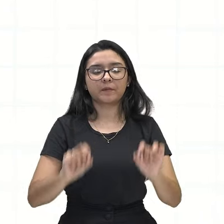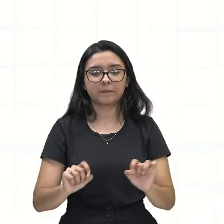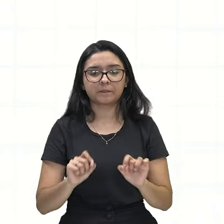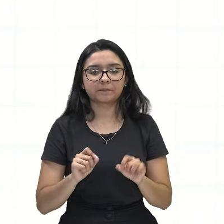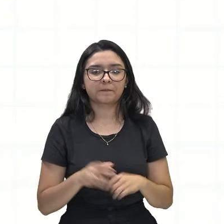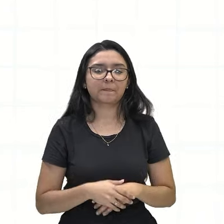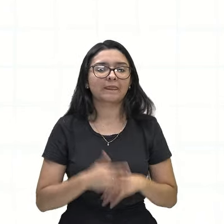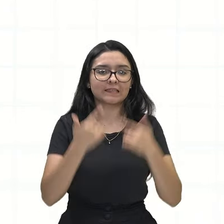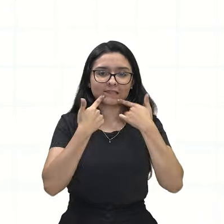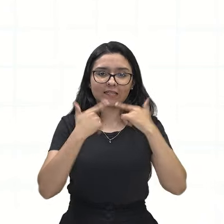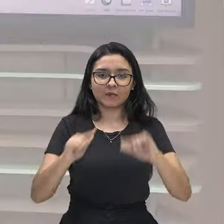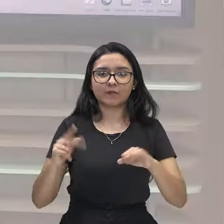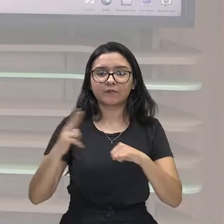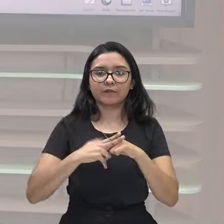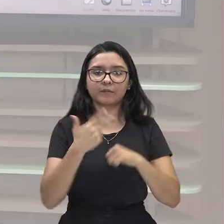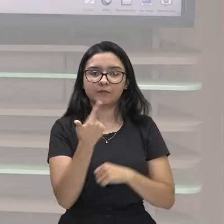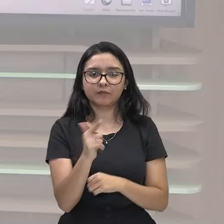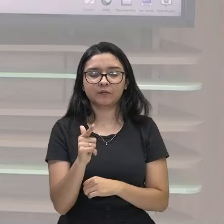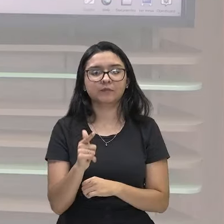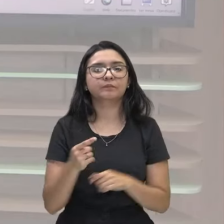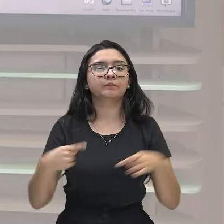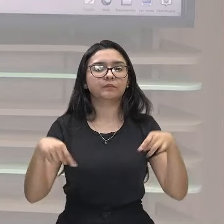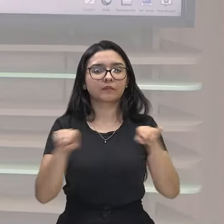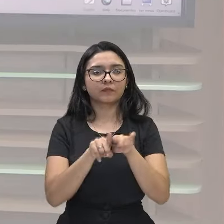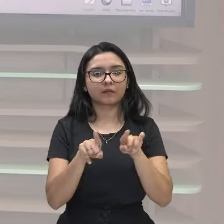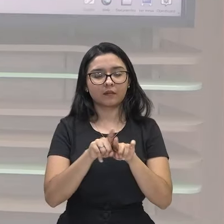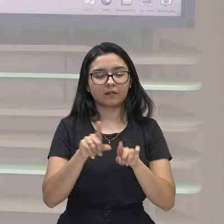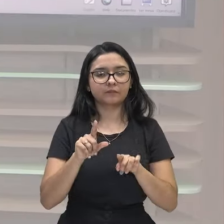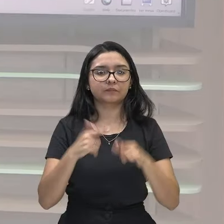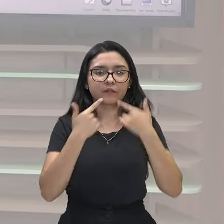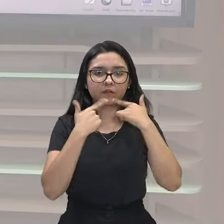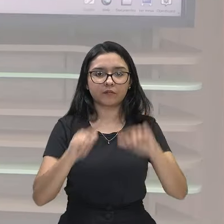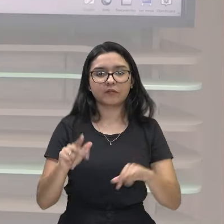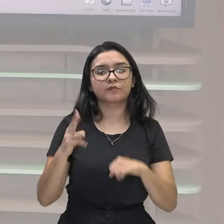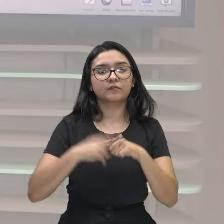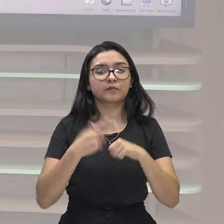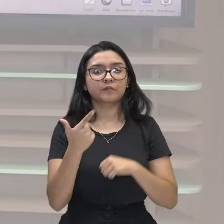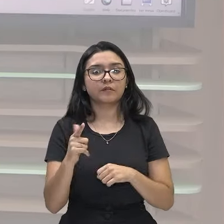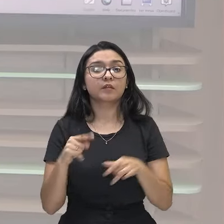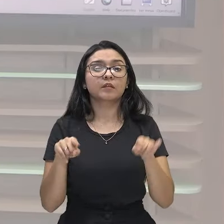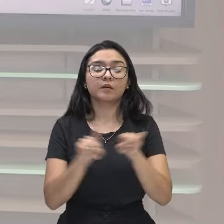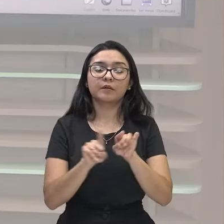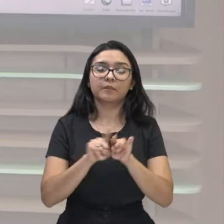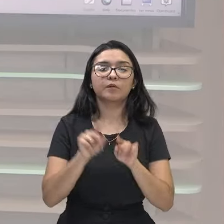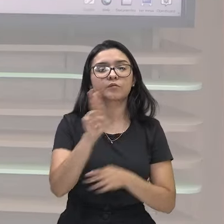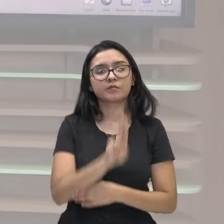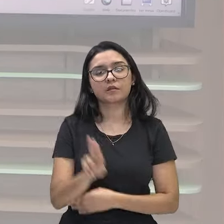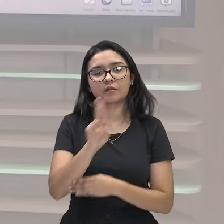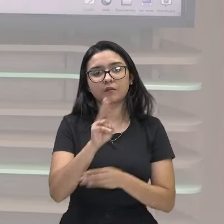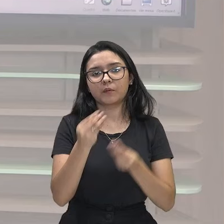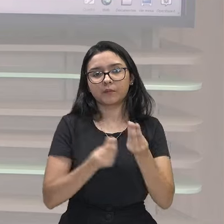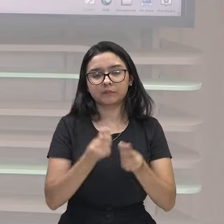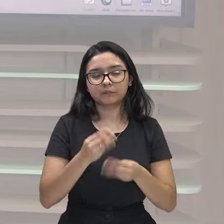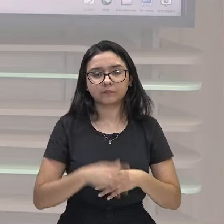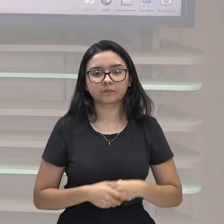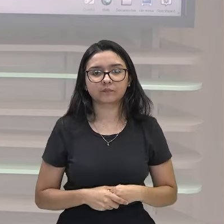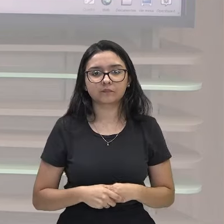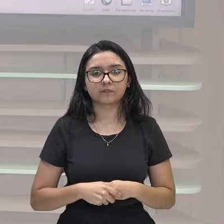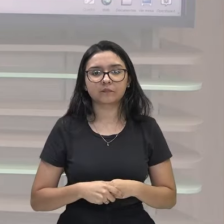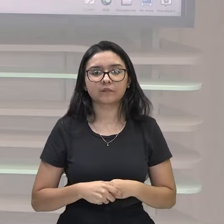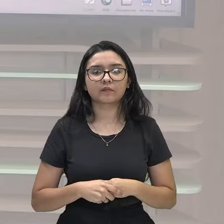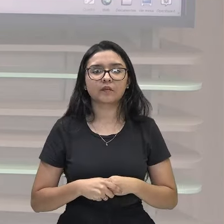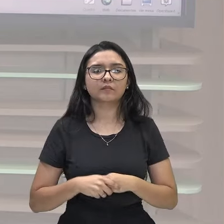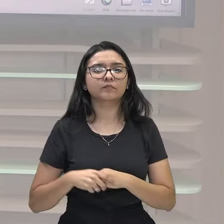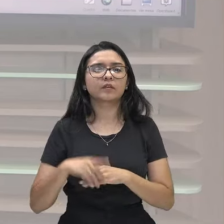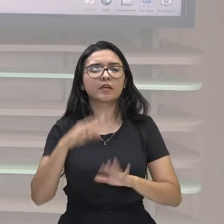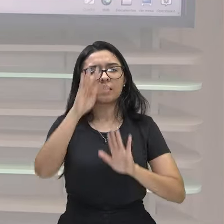essas linguagens não verbais. Além disso, as linguagens não verbais também, elas são utilizadas muito em